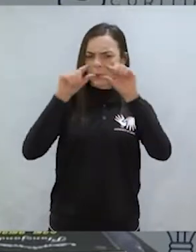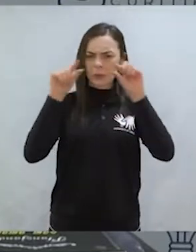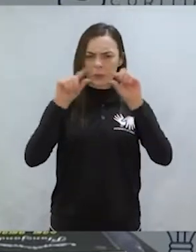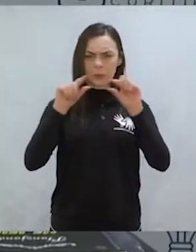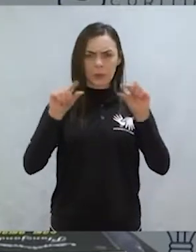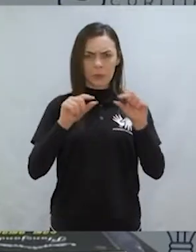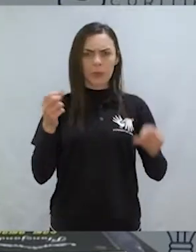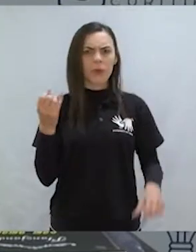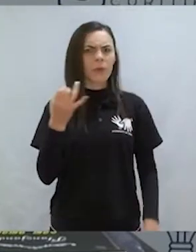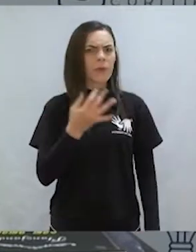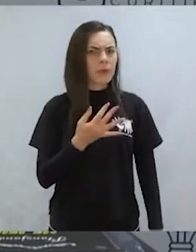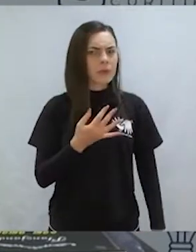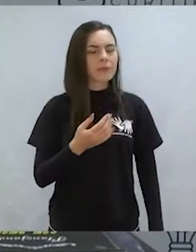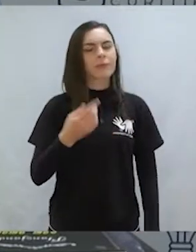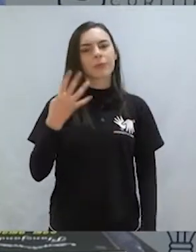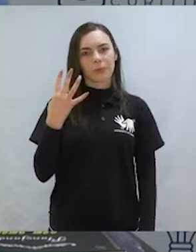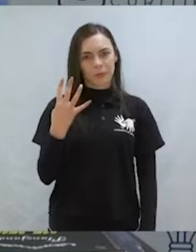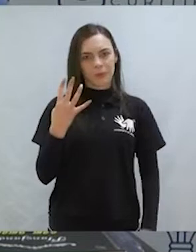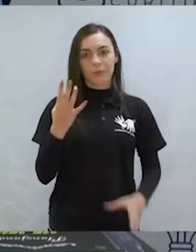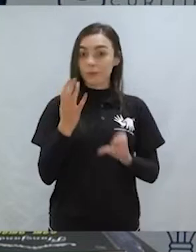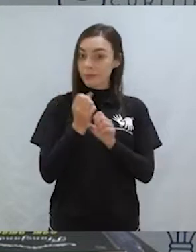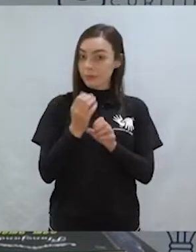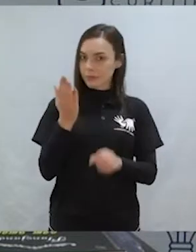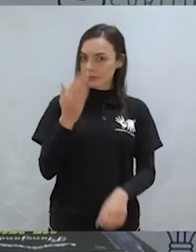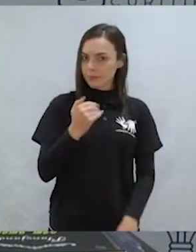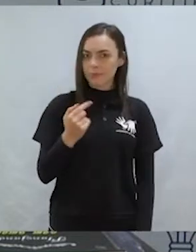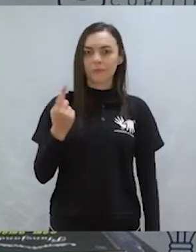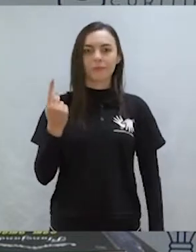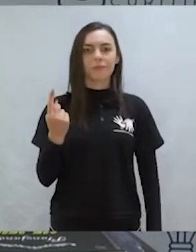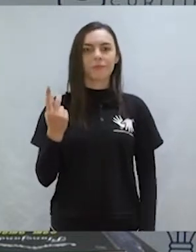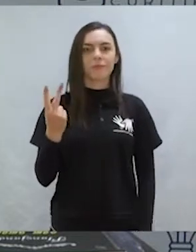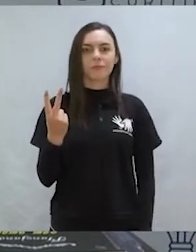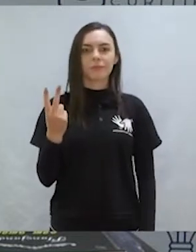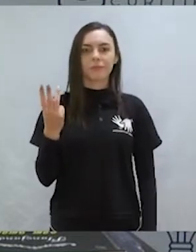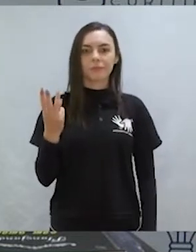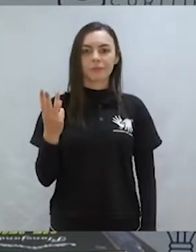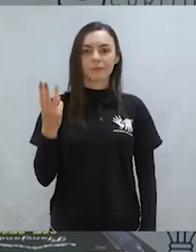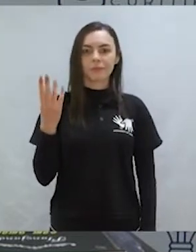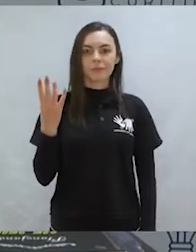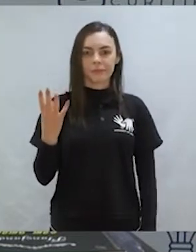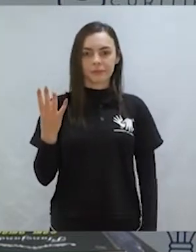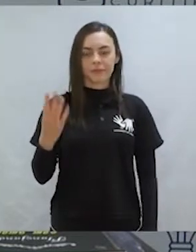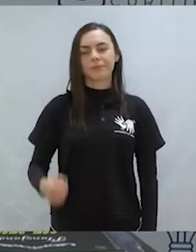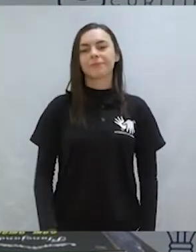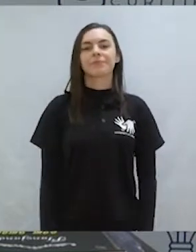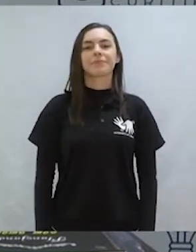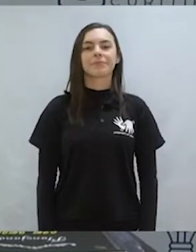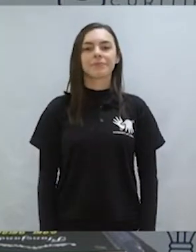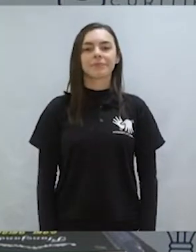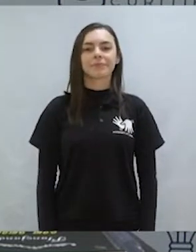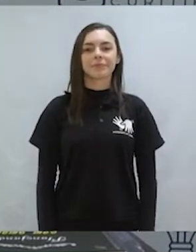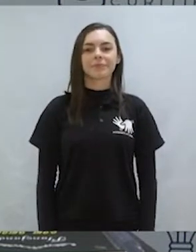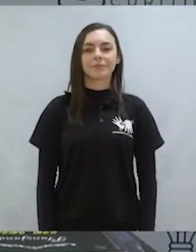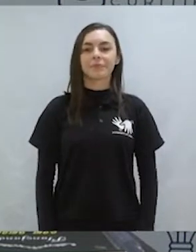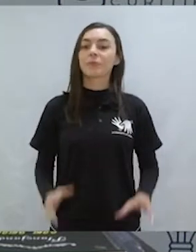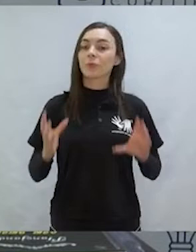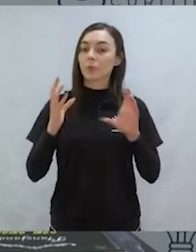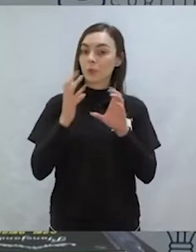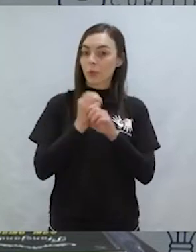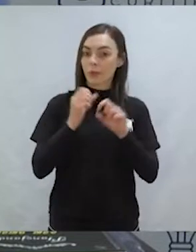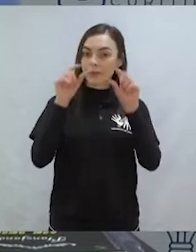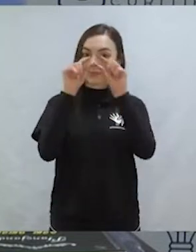quantos versos? Quatro. Vamos contar? Um, dois, três,